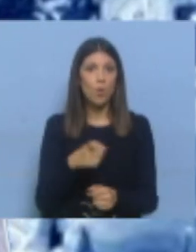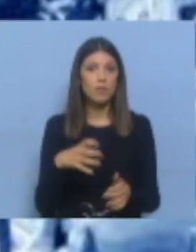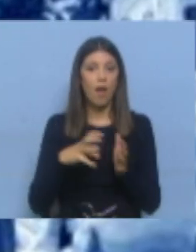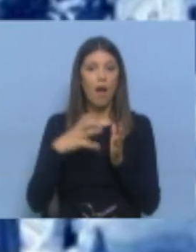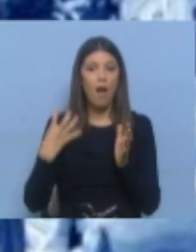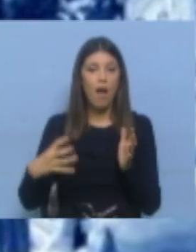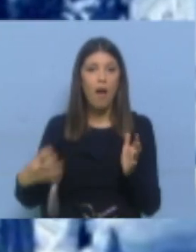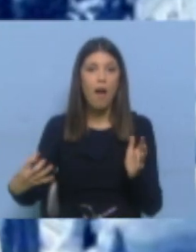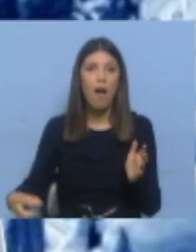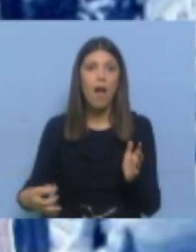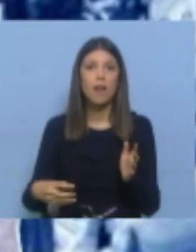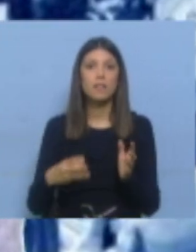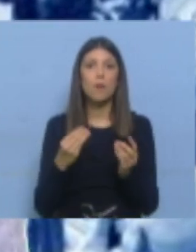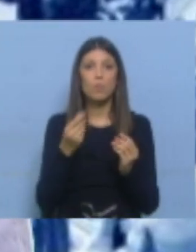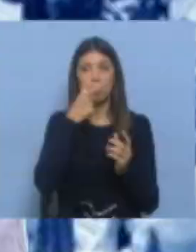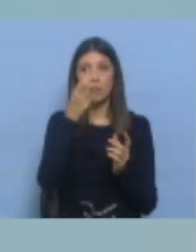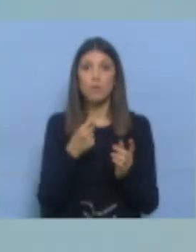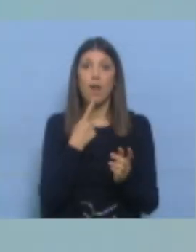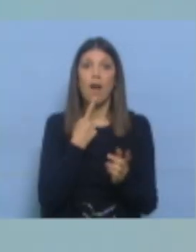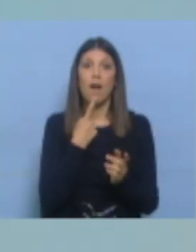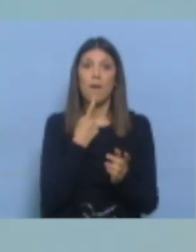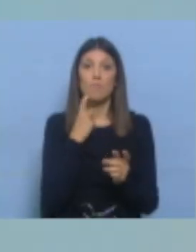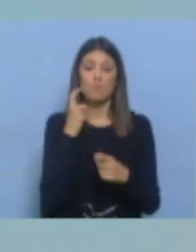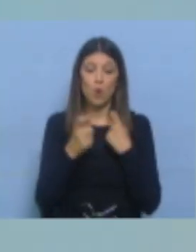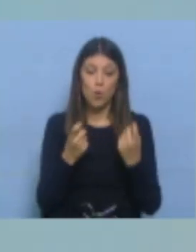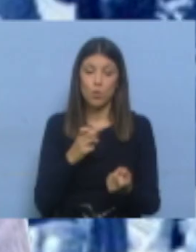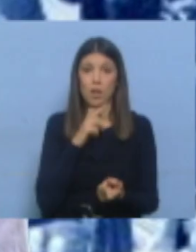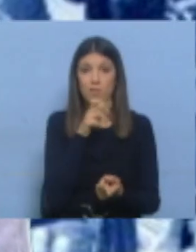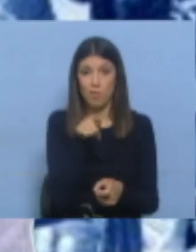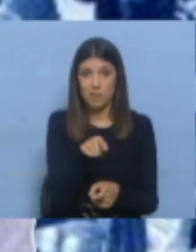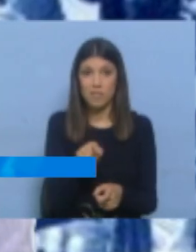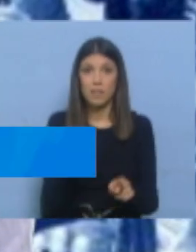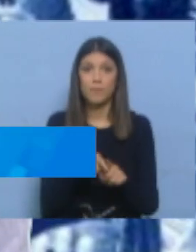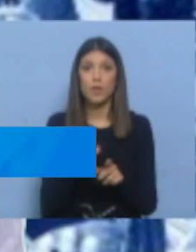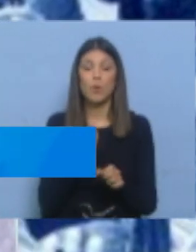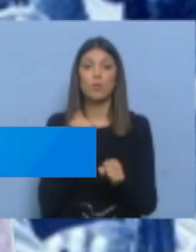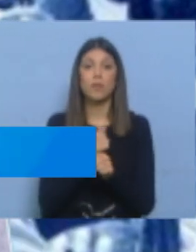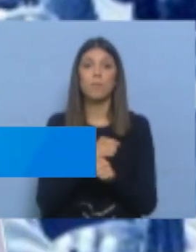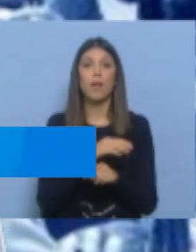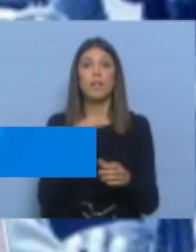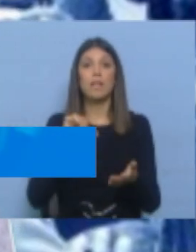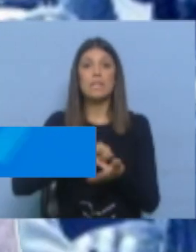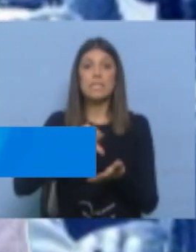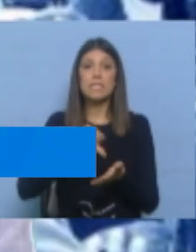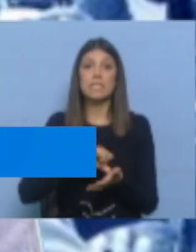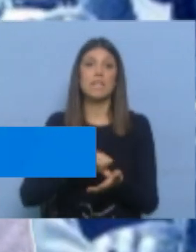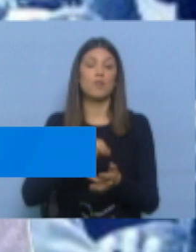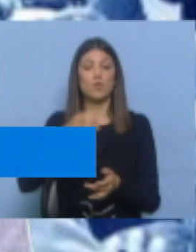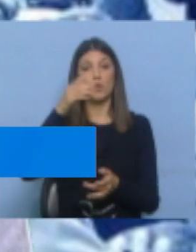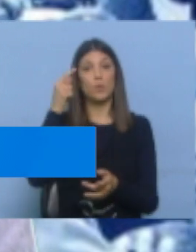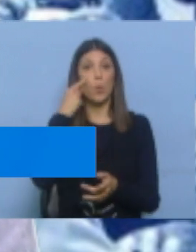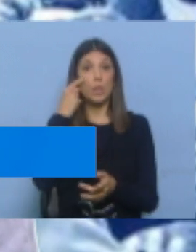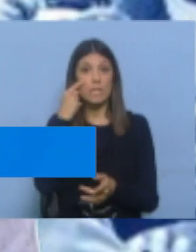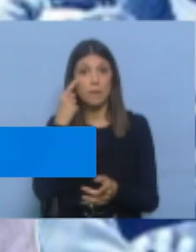acho que há muita gente à procura dessa resposta. Pois. Na Nova SBE também, eu trabalho num centro de conhecimento que se chama Leadership for Impact e que